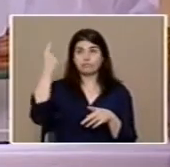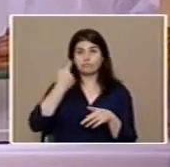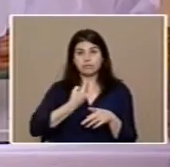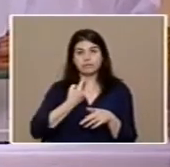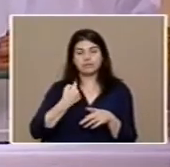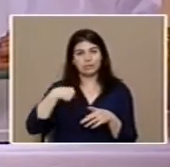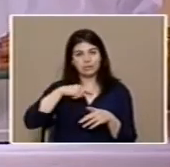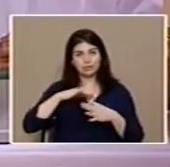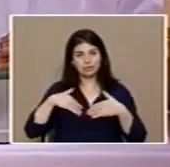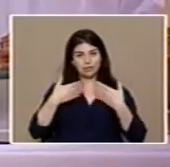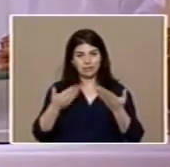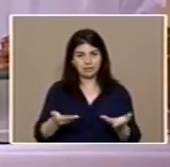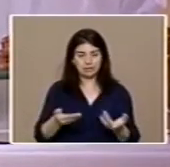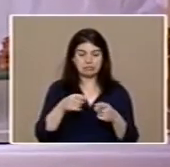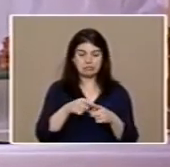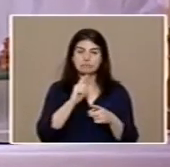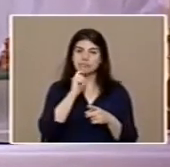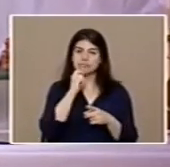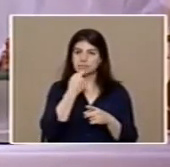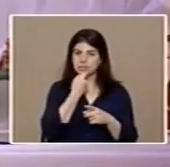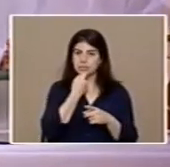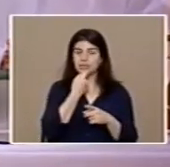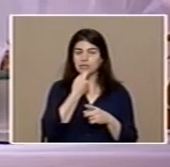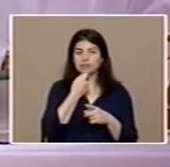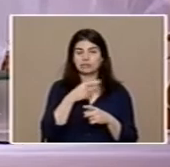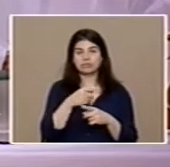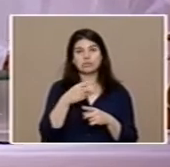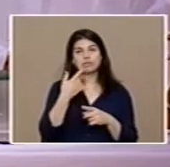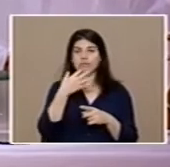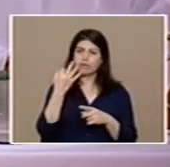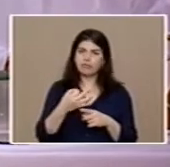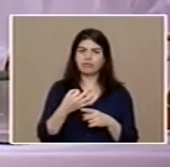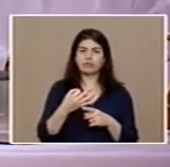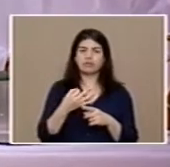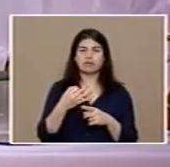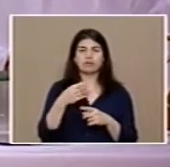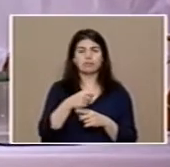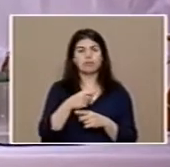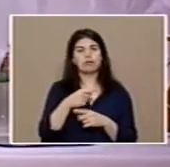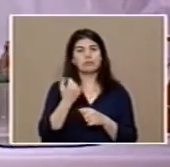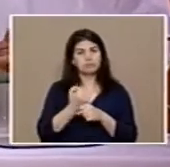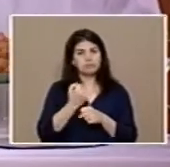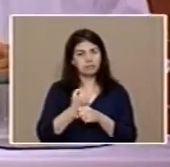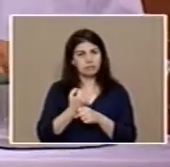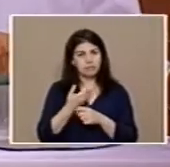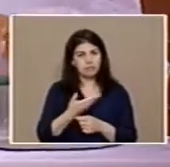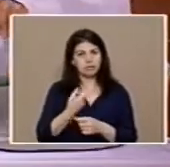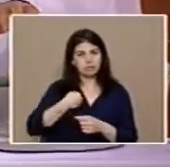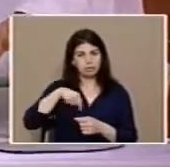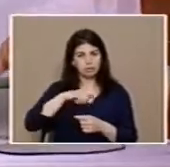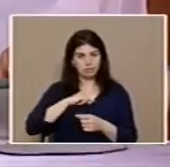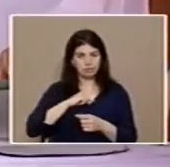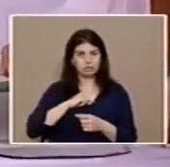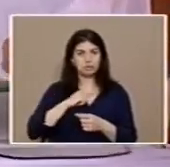oferecer e por isso sagrados mistérios que levamos confirmar em nós a obra da Redenção por Cristo